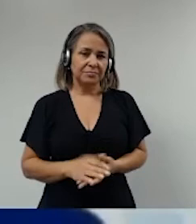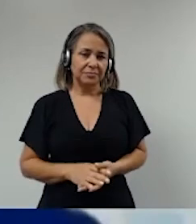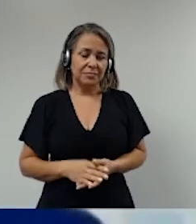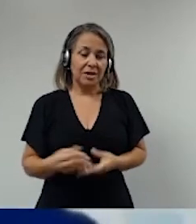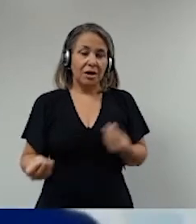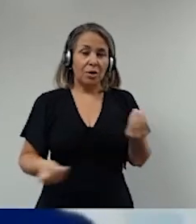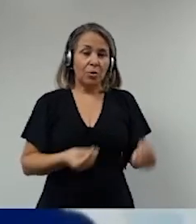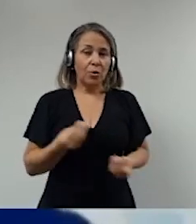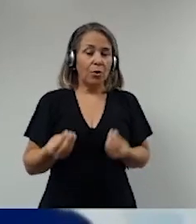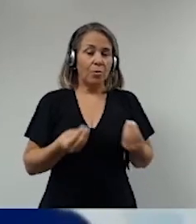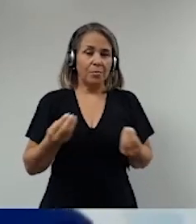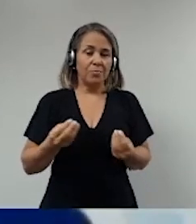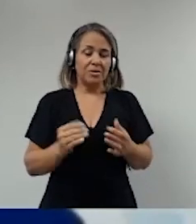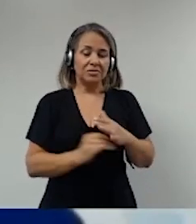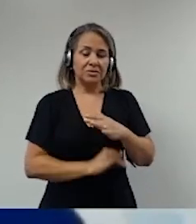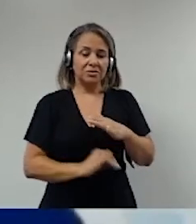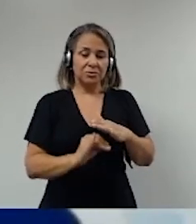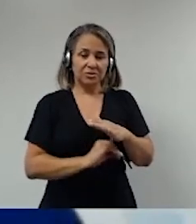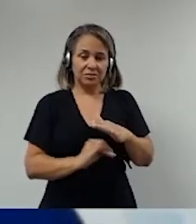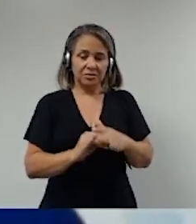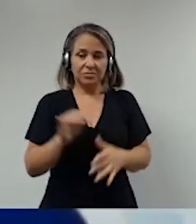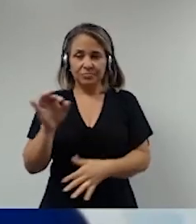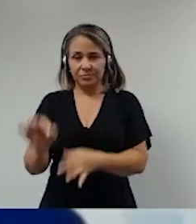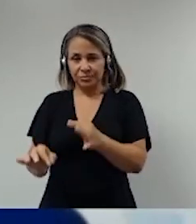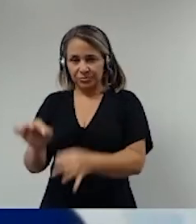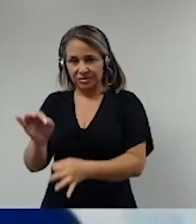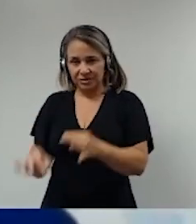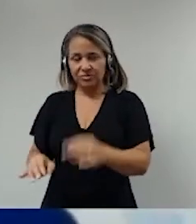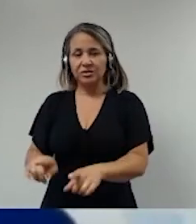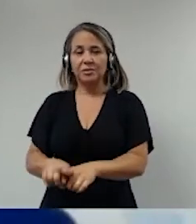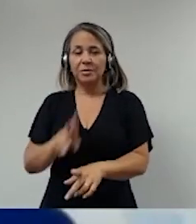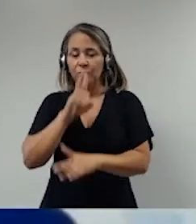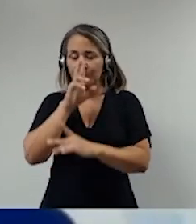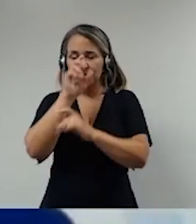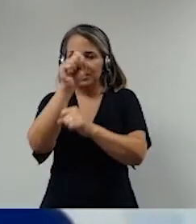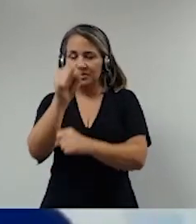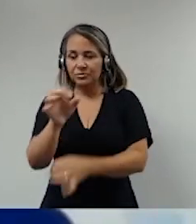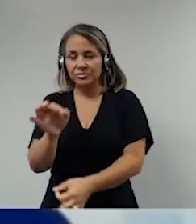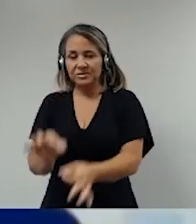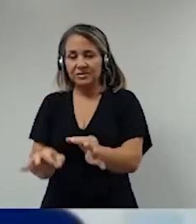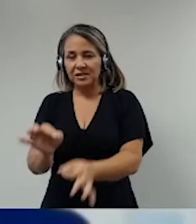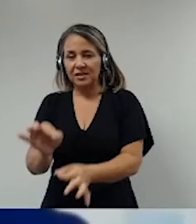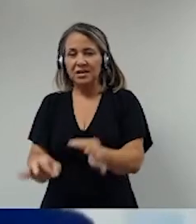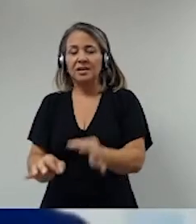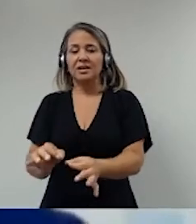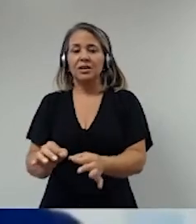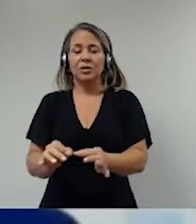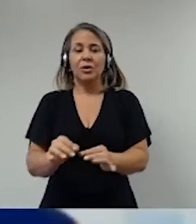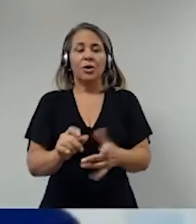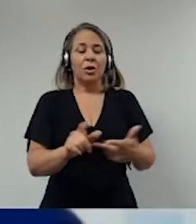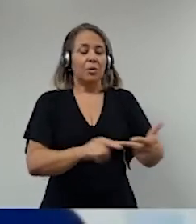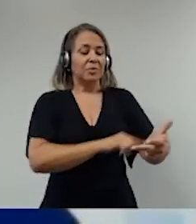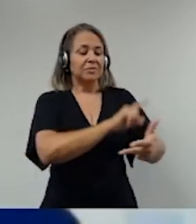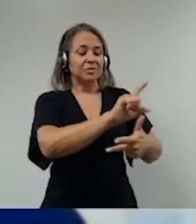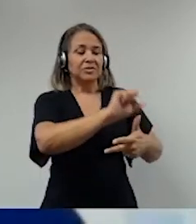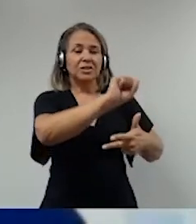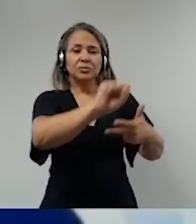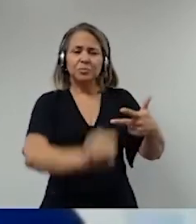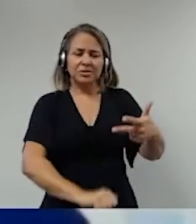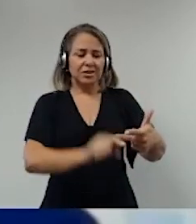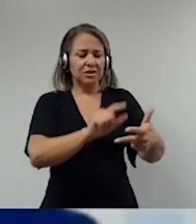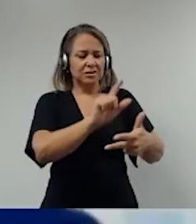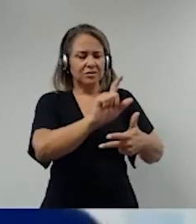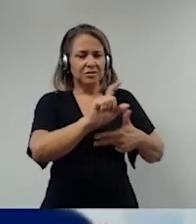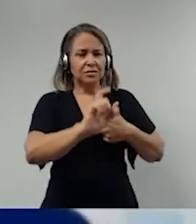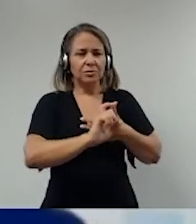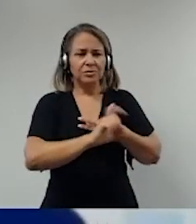como as instituições jurídicas, o Poder Judiciário, para ser mais específico, o Poder Legislativo, e você